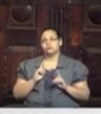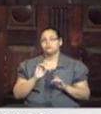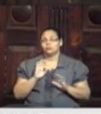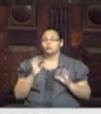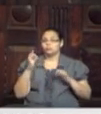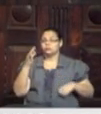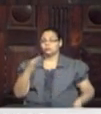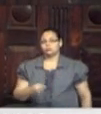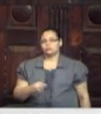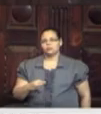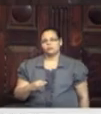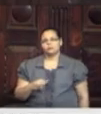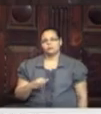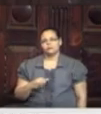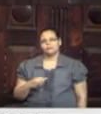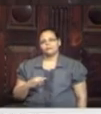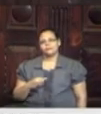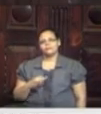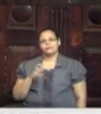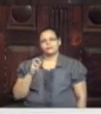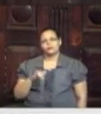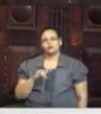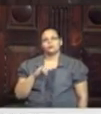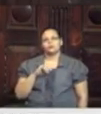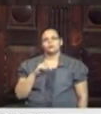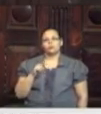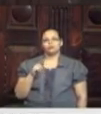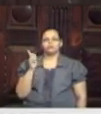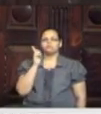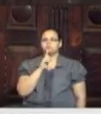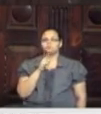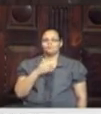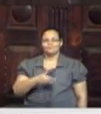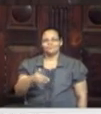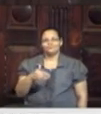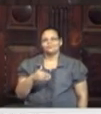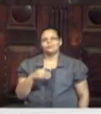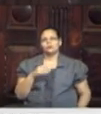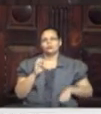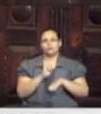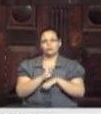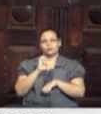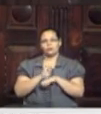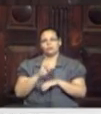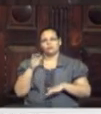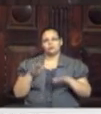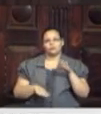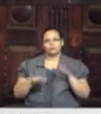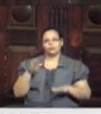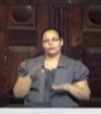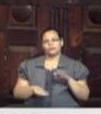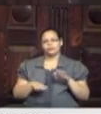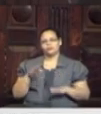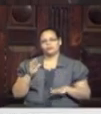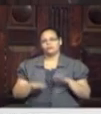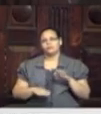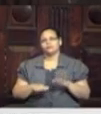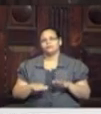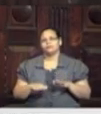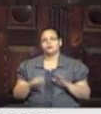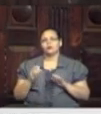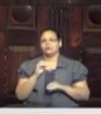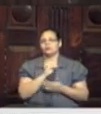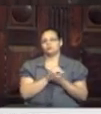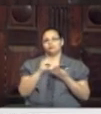Com certeza absoluta, se isto for alcançado, o Estado talvez